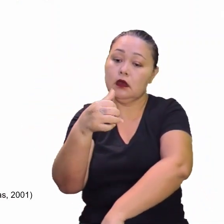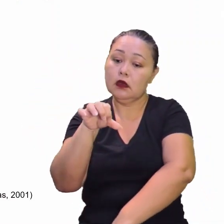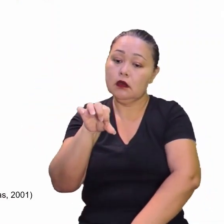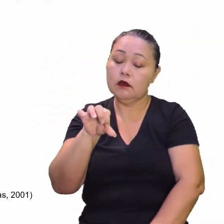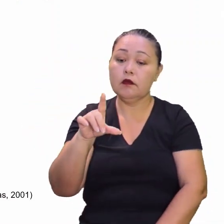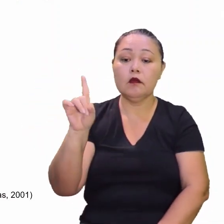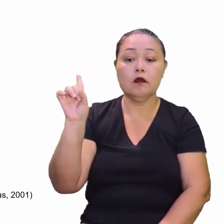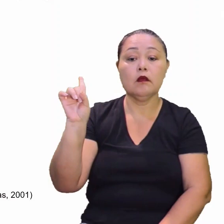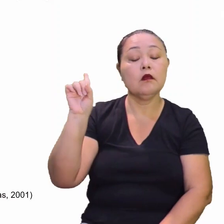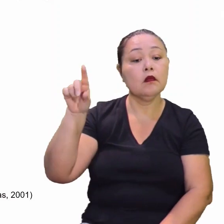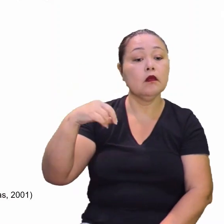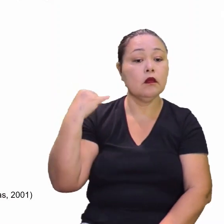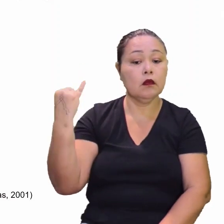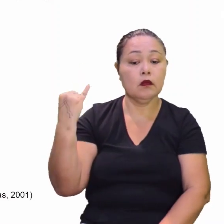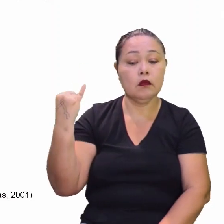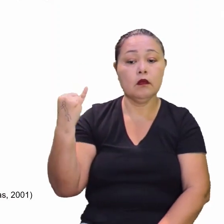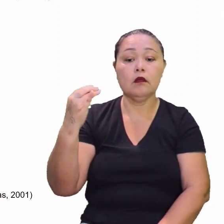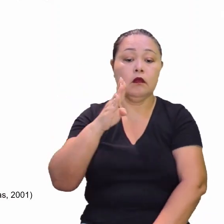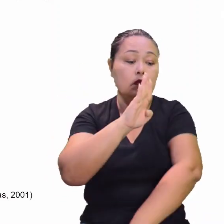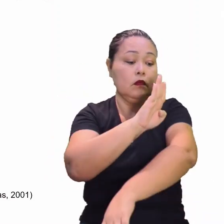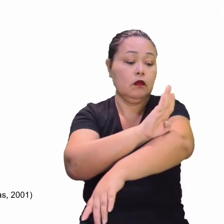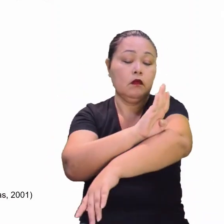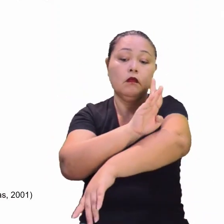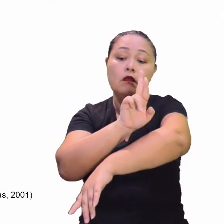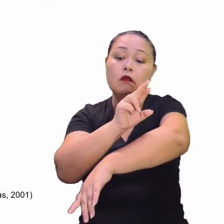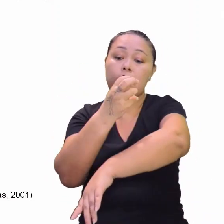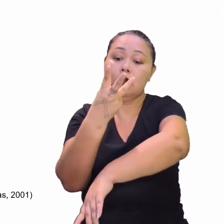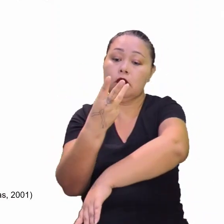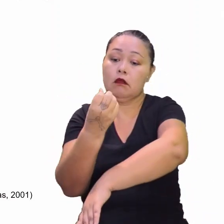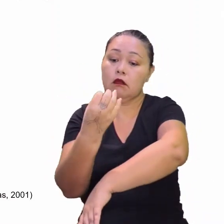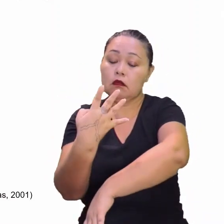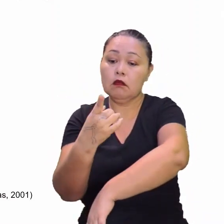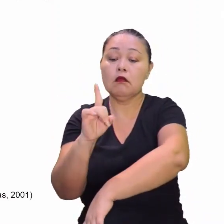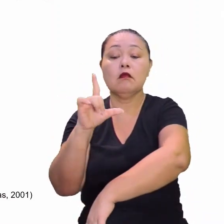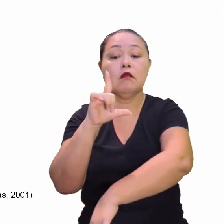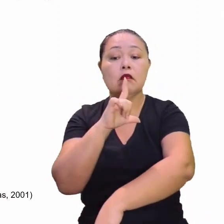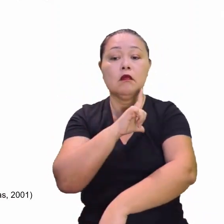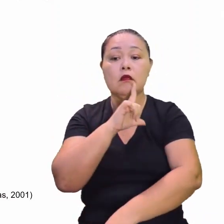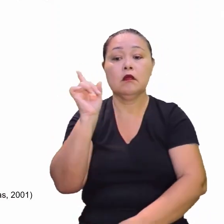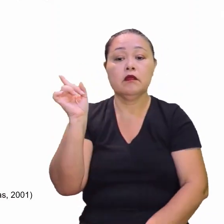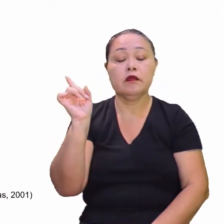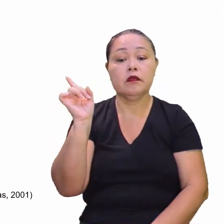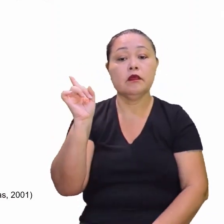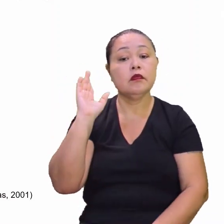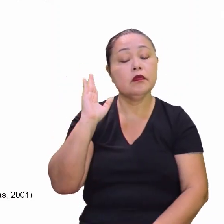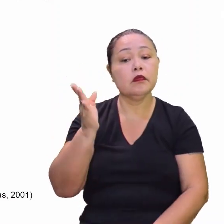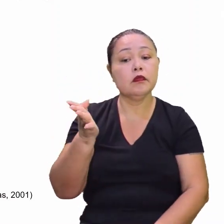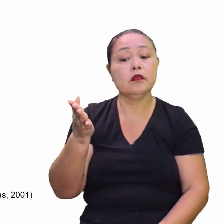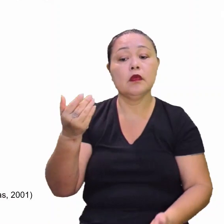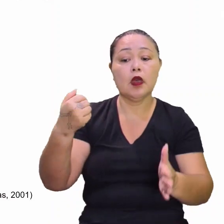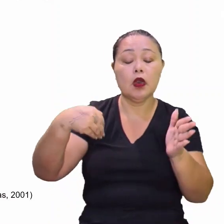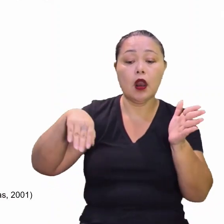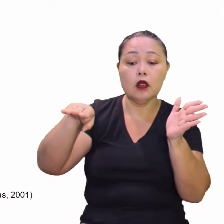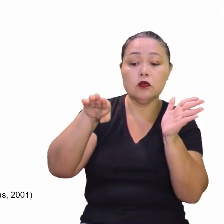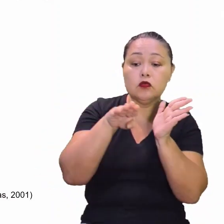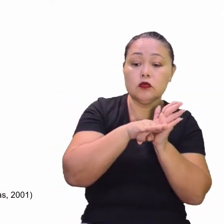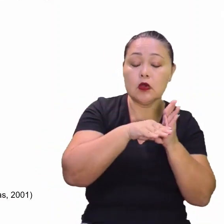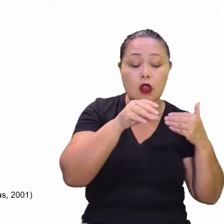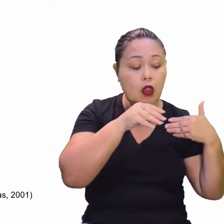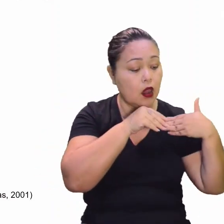E aí nós temos aqui essa importância. BR-364, que eu falei para vocês, ela é responsável aí, ó. Ela chega, ela